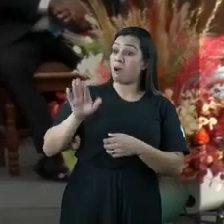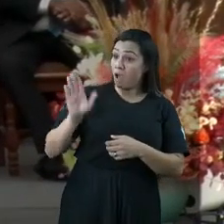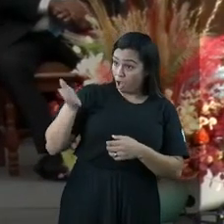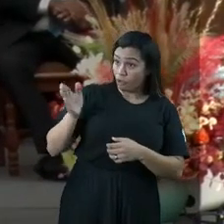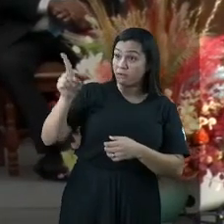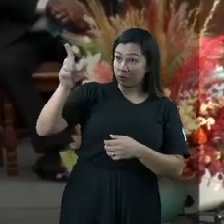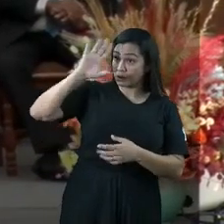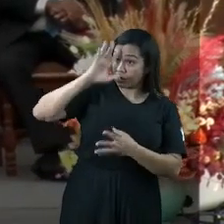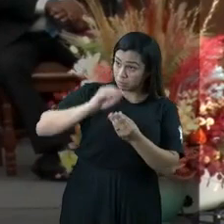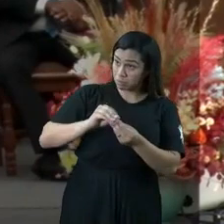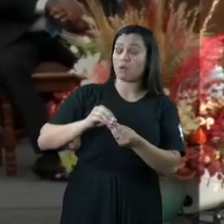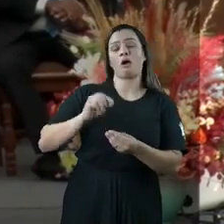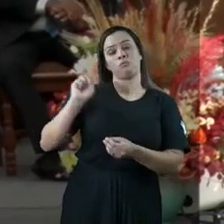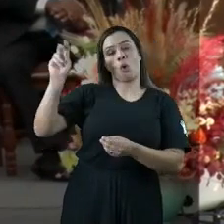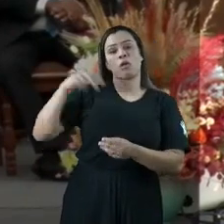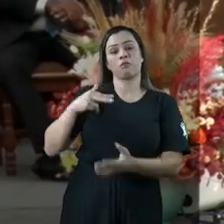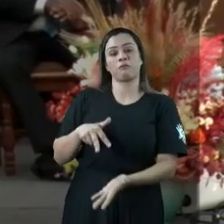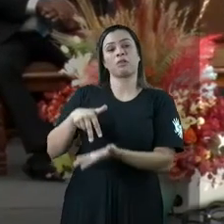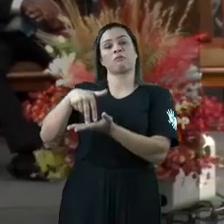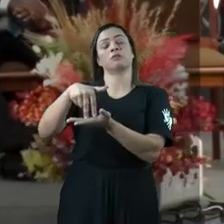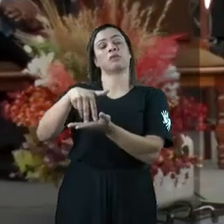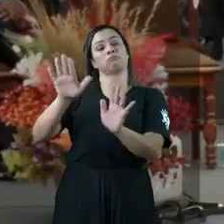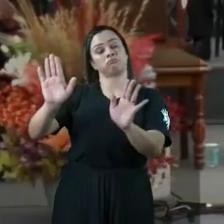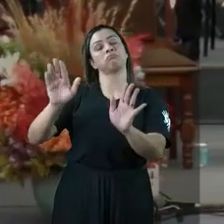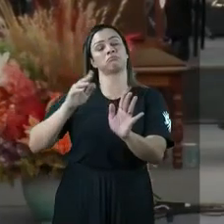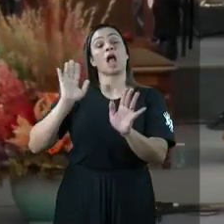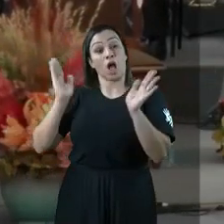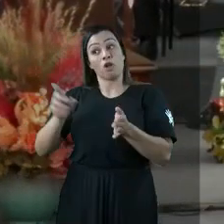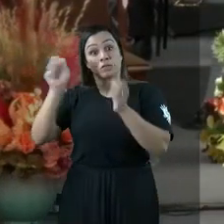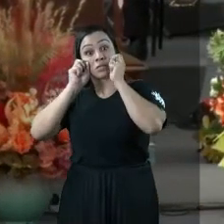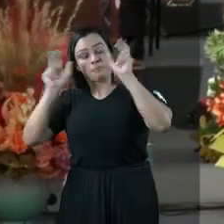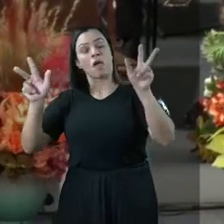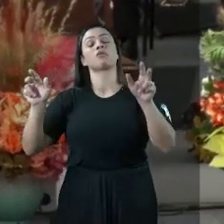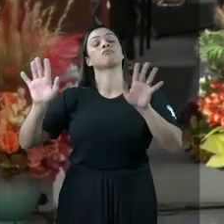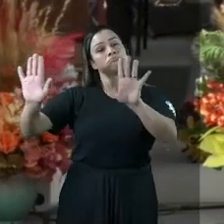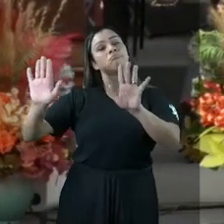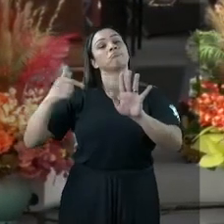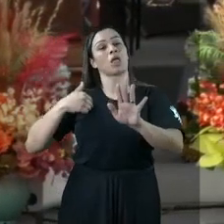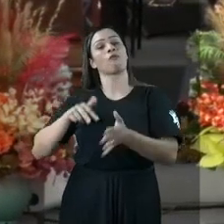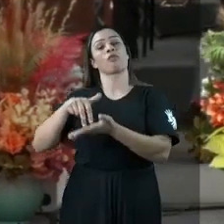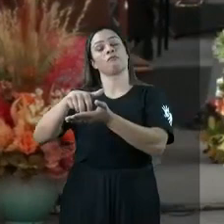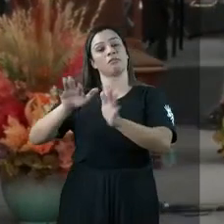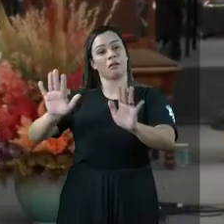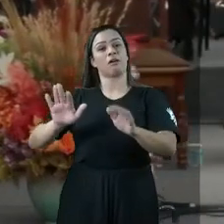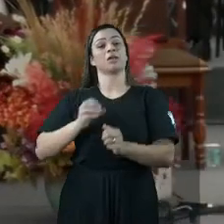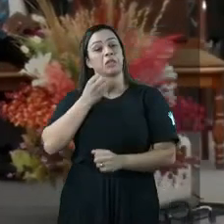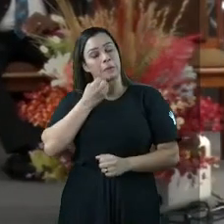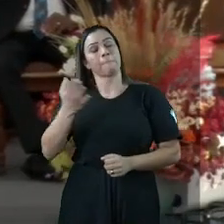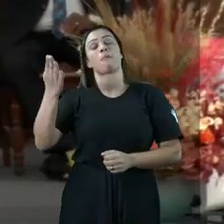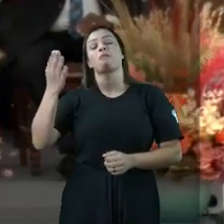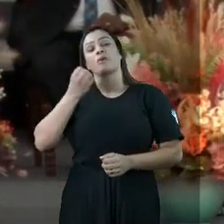vocês acordaram, eu vou levantar também. Agora vocês acordaram, eu vou levantar também. Agora vocês acordaram, eu vou levantar